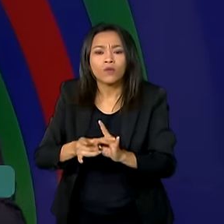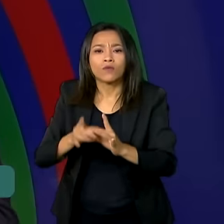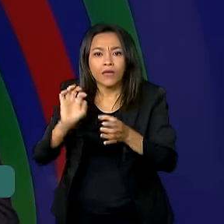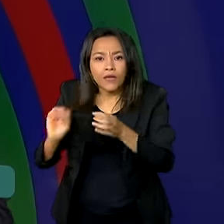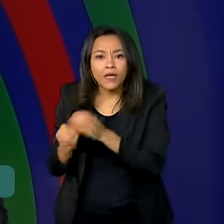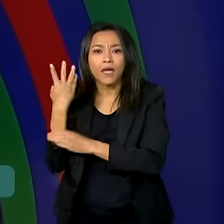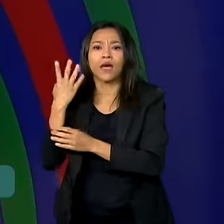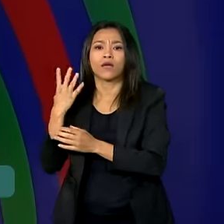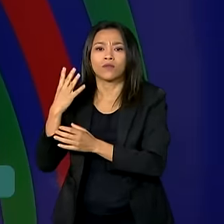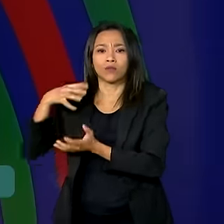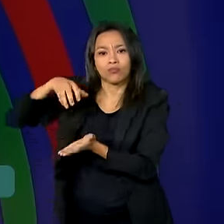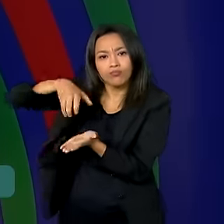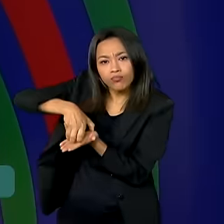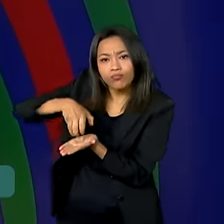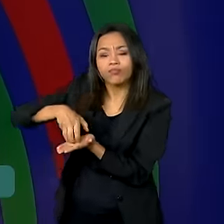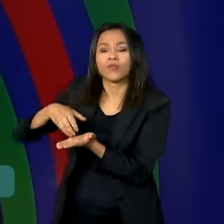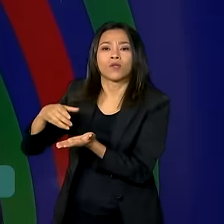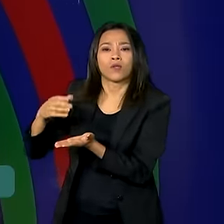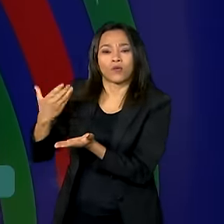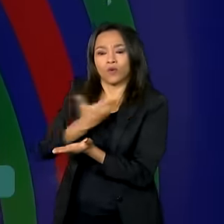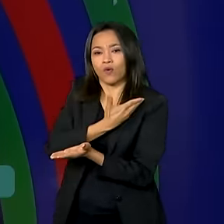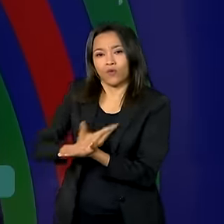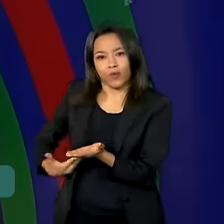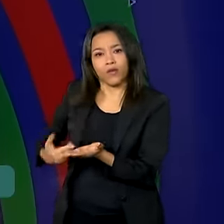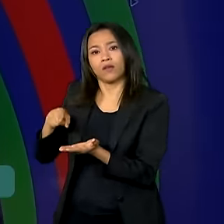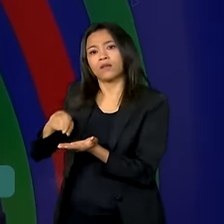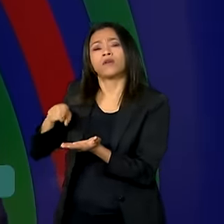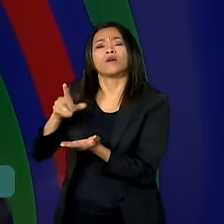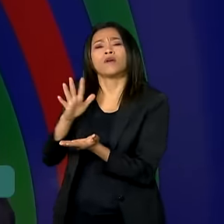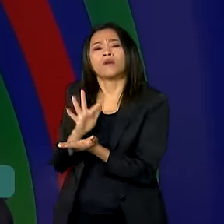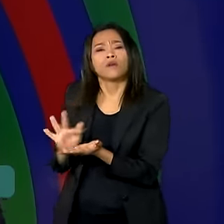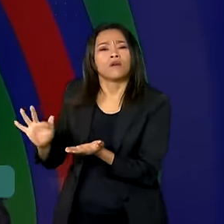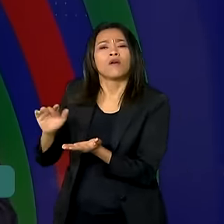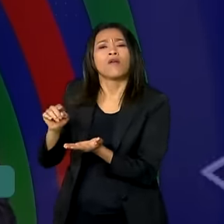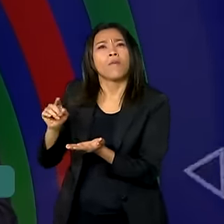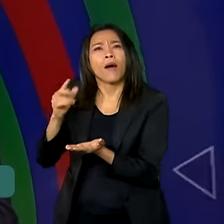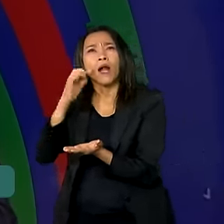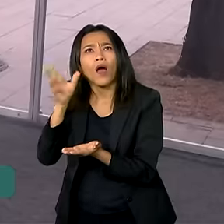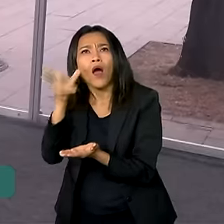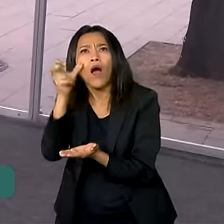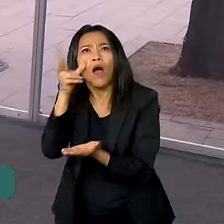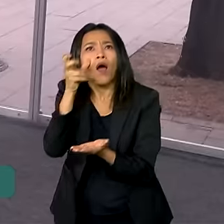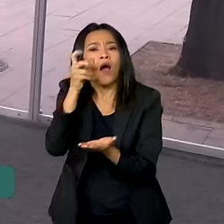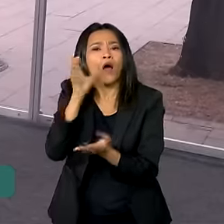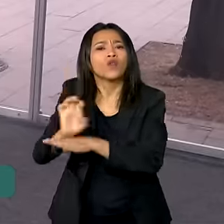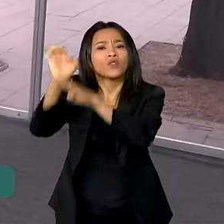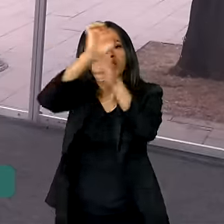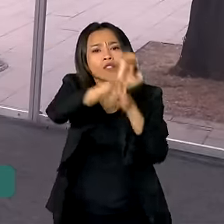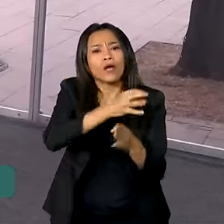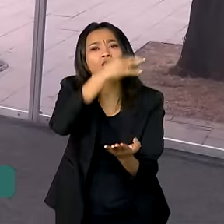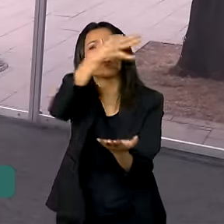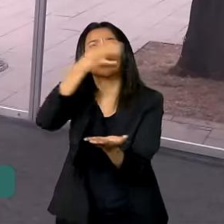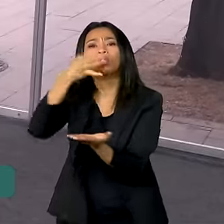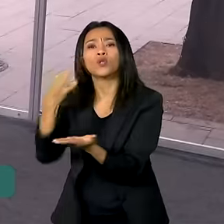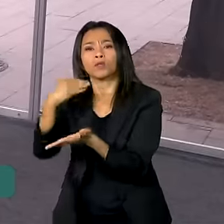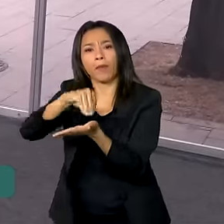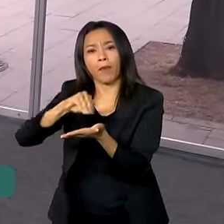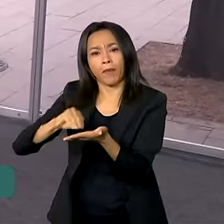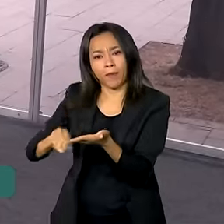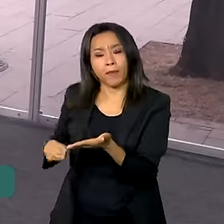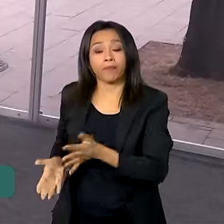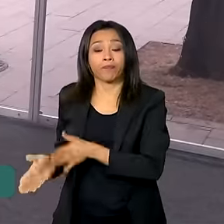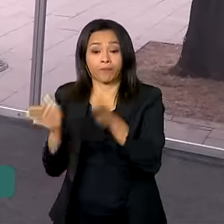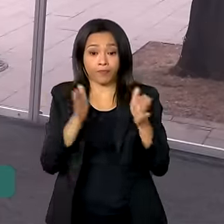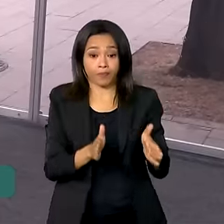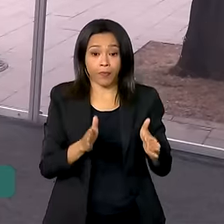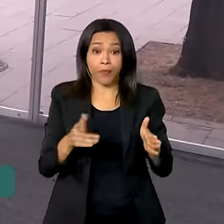pelo presidente Lula nesse terceiro governo, para ouvir estados e municípios e construir propostas comuns de melhoria da nossa vida. Ministro, o presidente